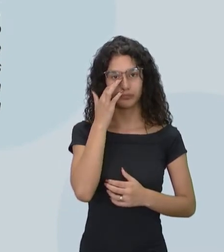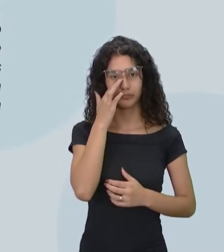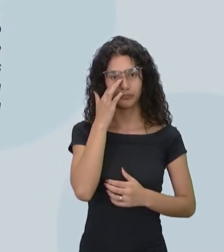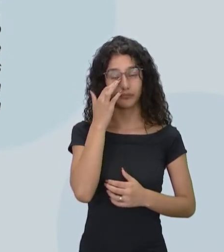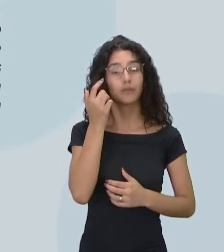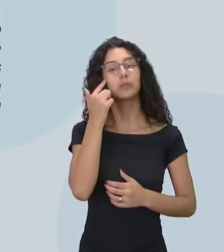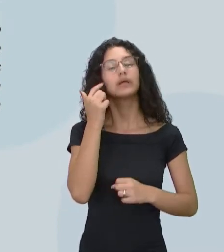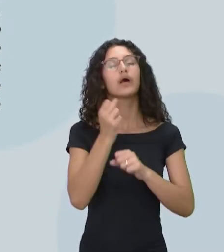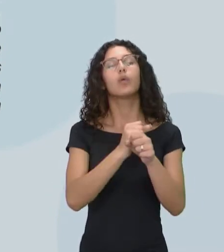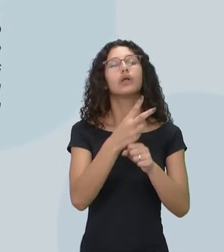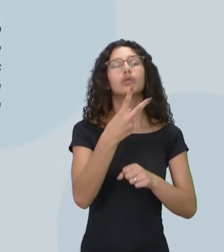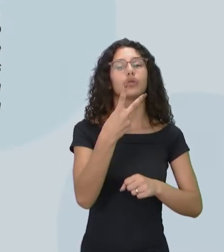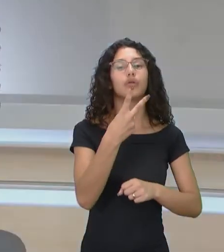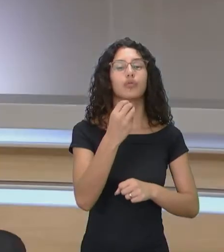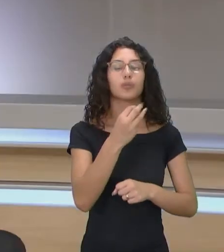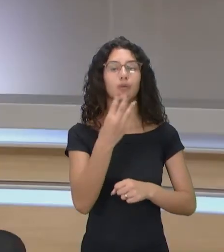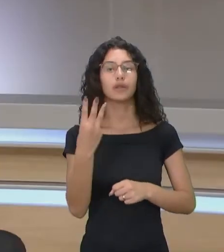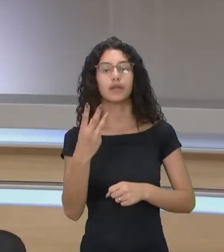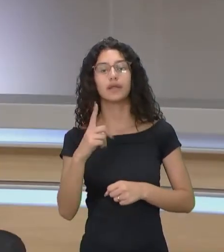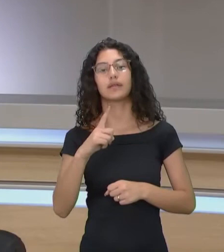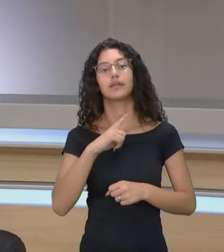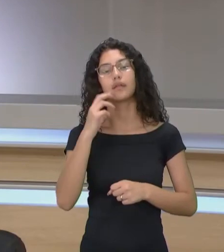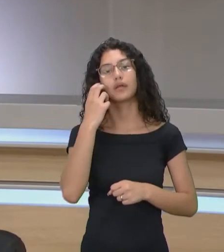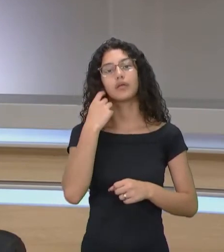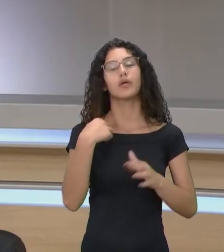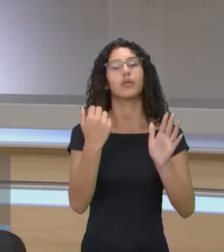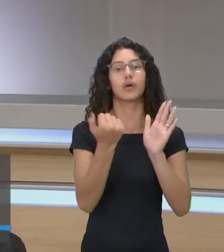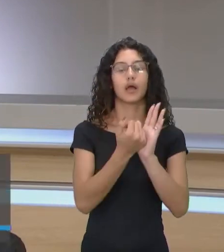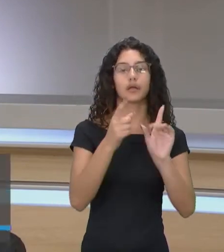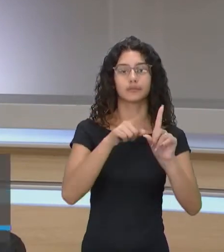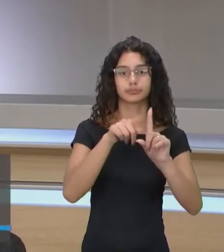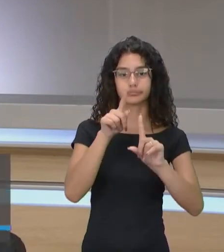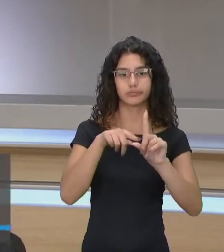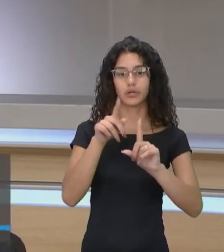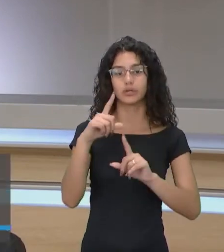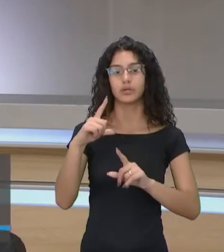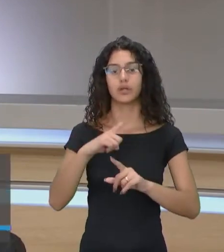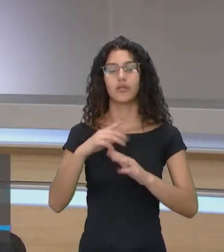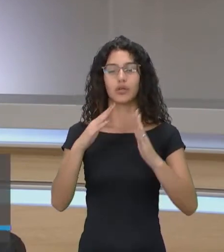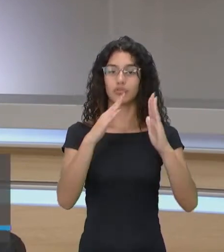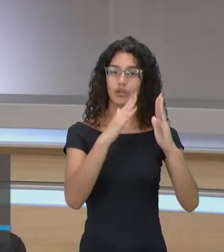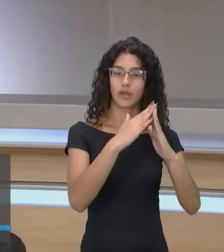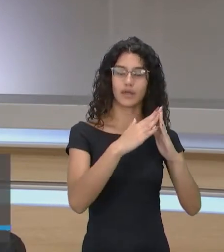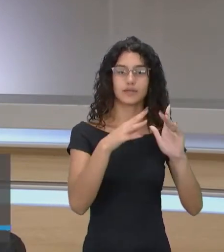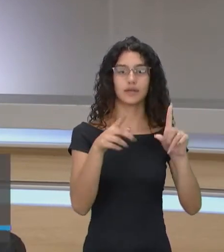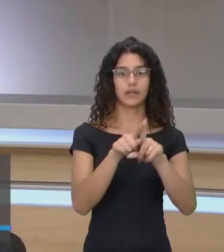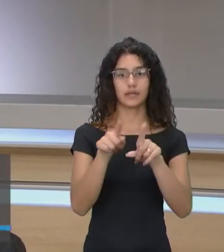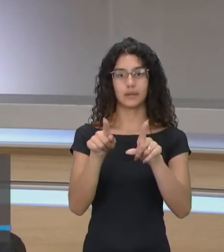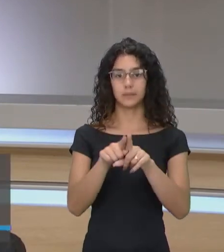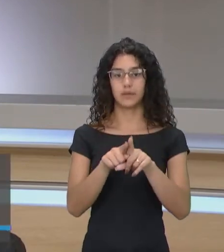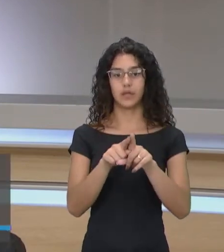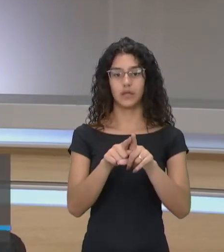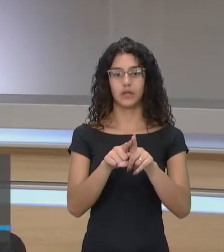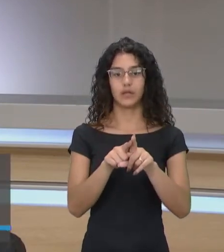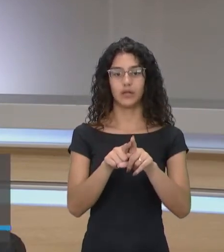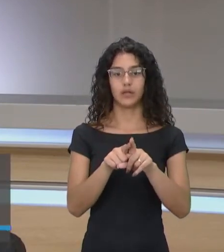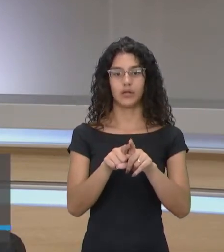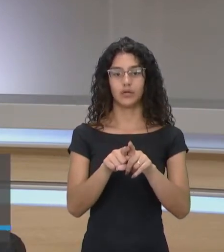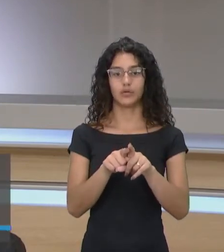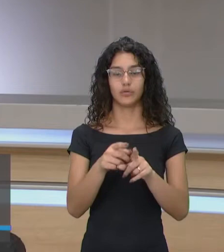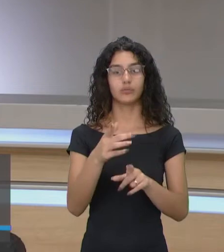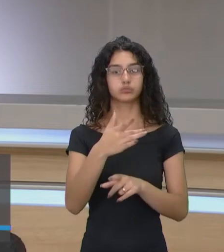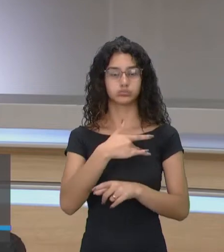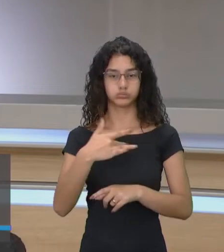assim, em 2003 a gente teve a instituição dessas taxas, né, da taxa tanto do lixo domiciliar quanto do serviço de